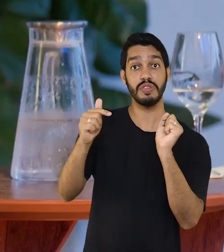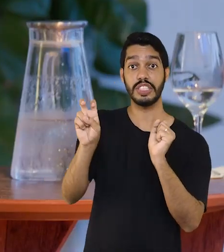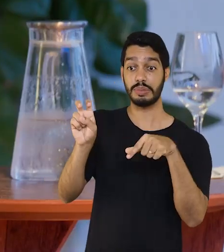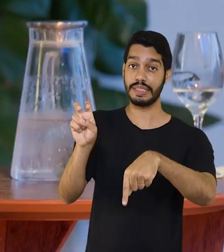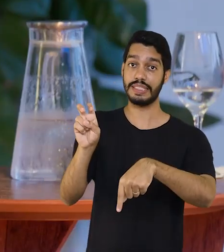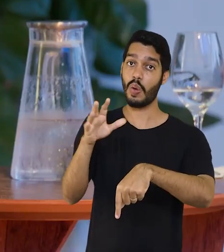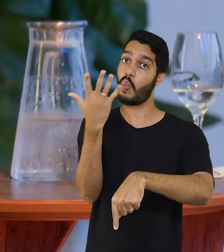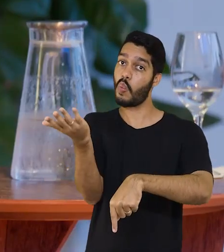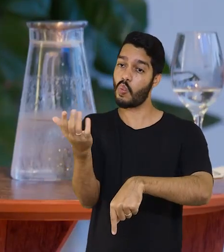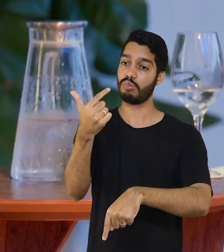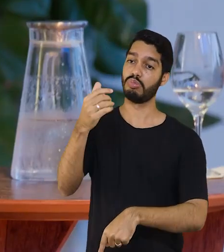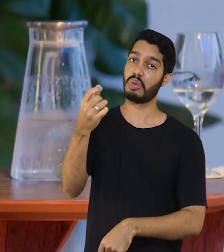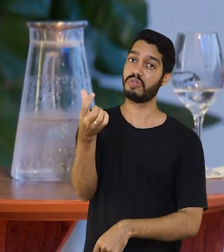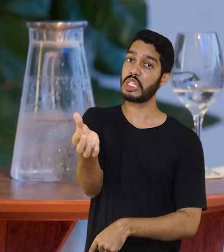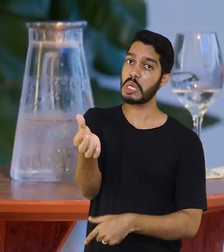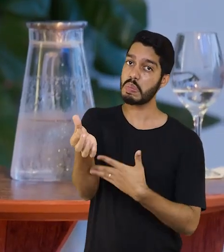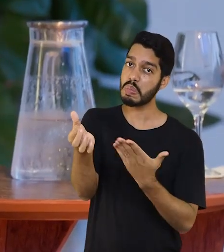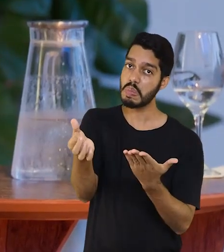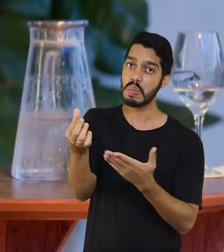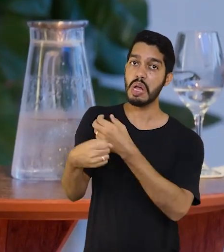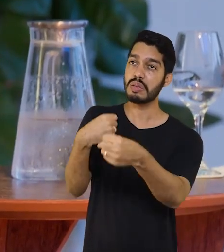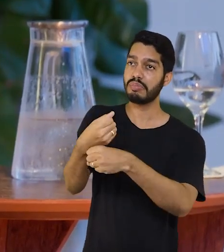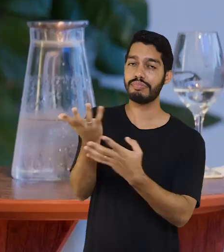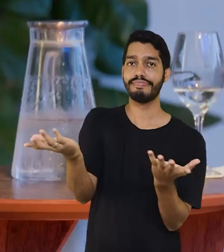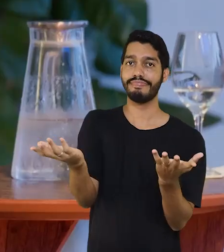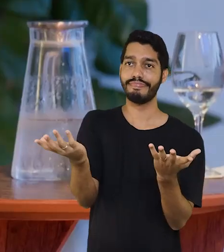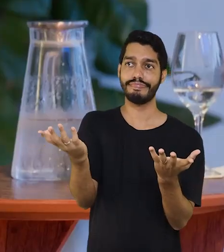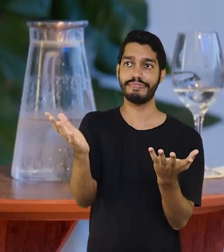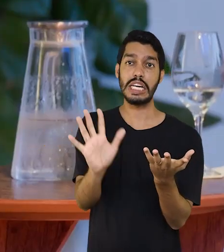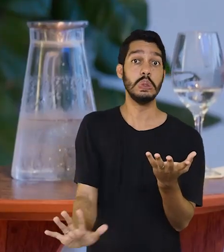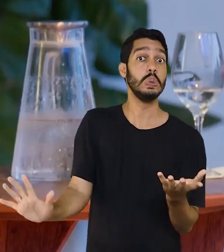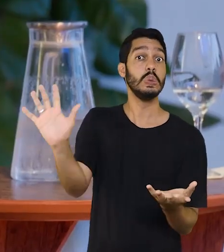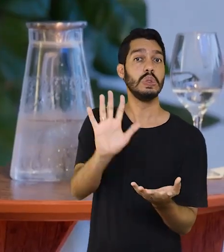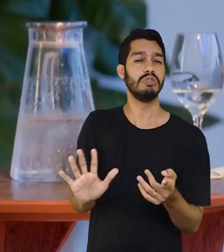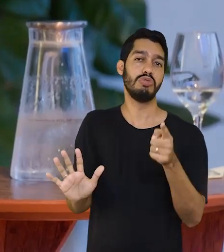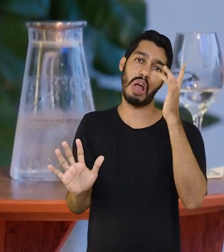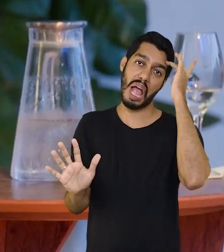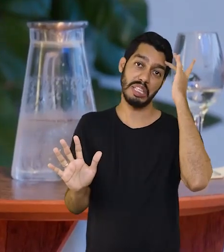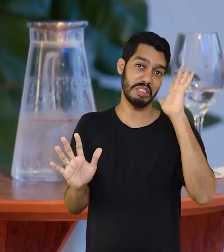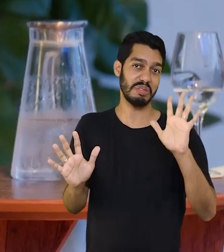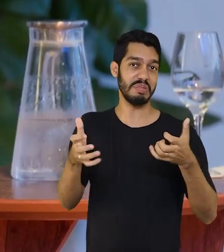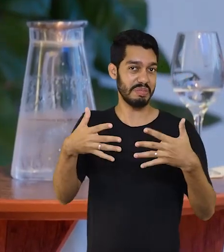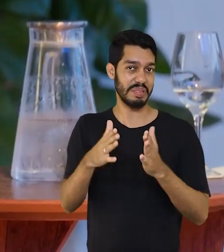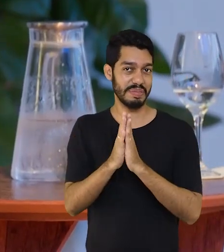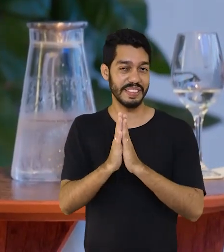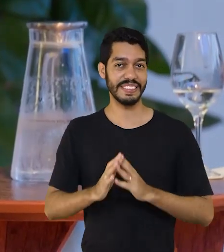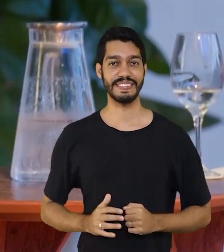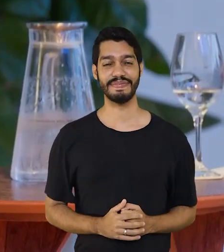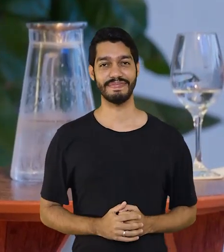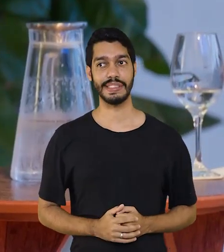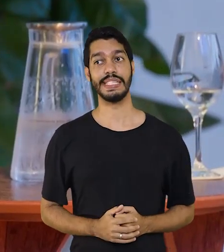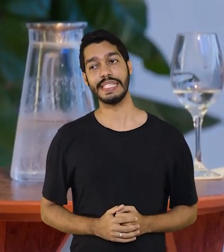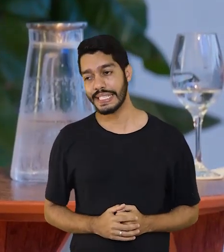aqui, ou de 2025 ainda, ou 26, e aí acho que é de uma maneira bem ampla, né? Onde o